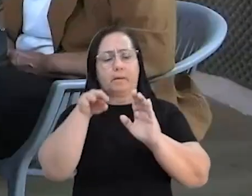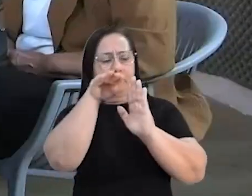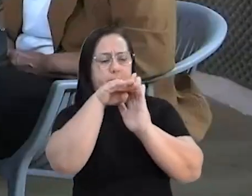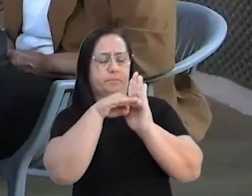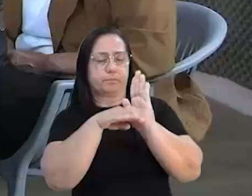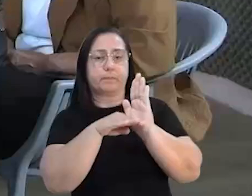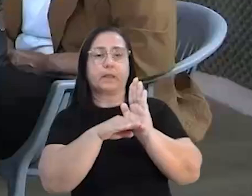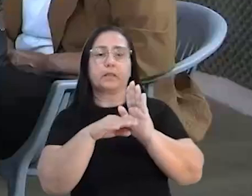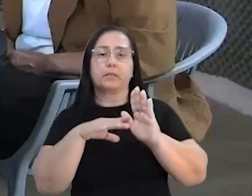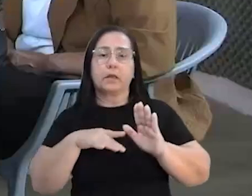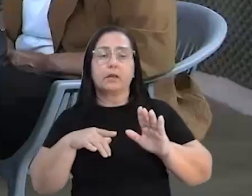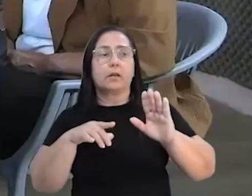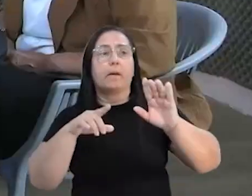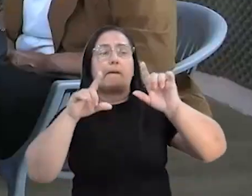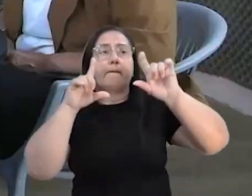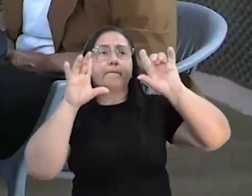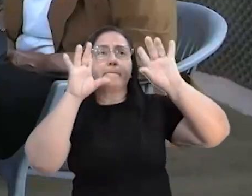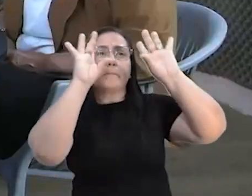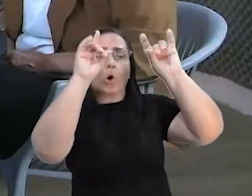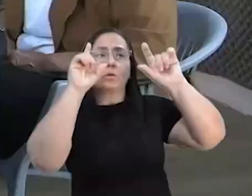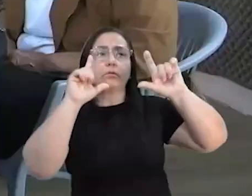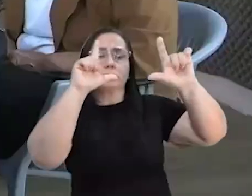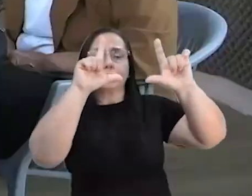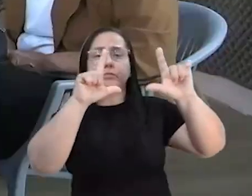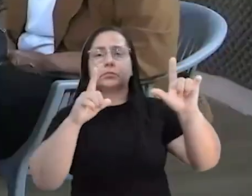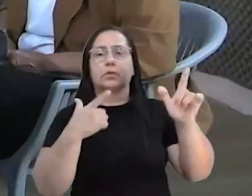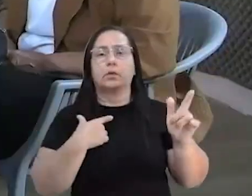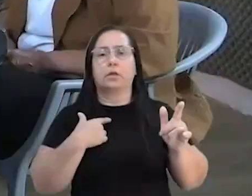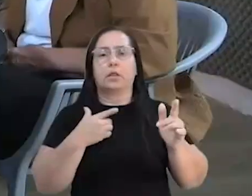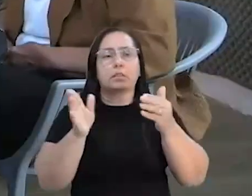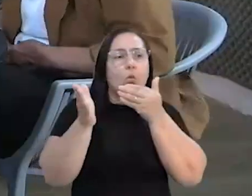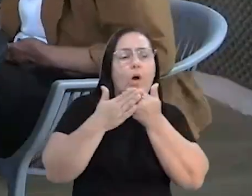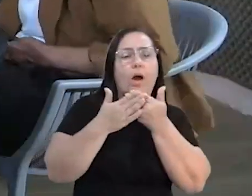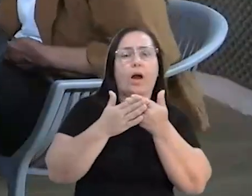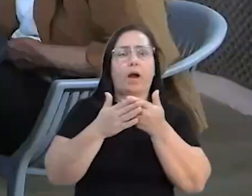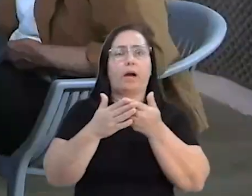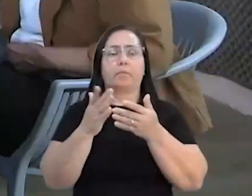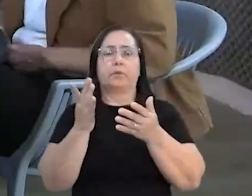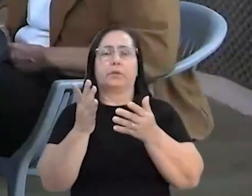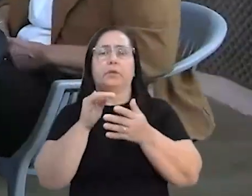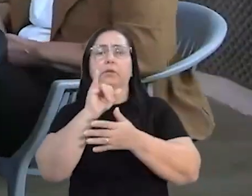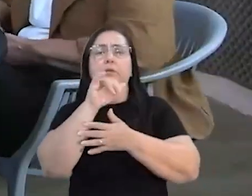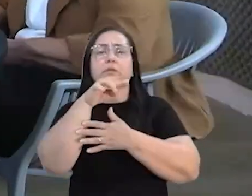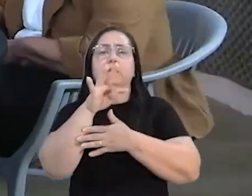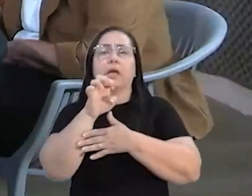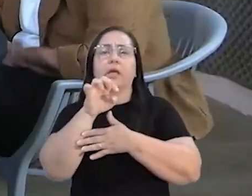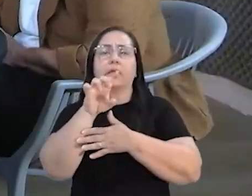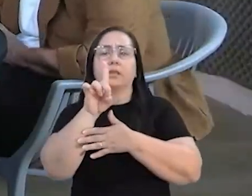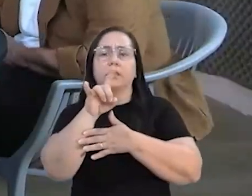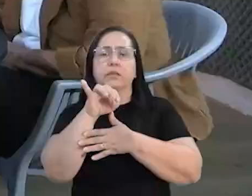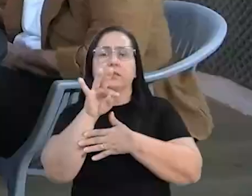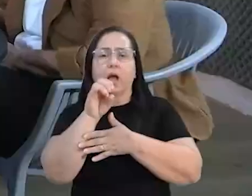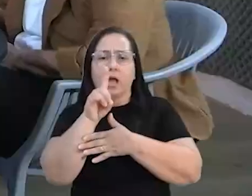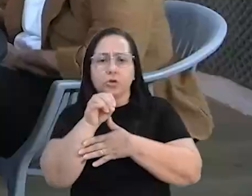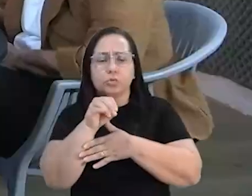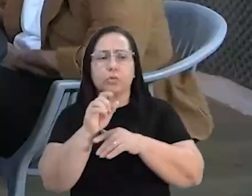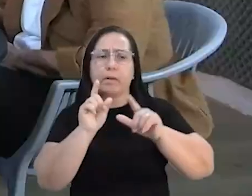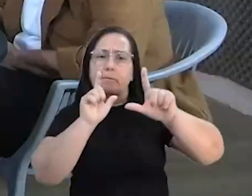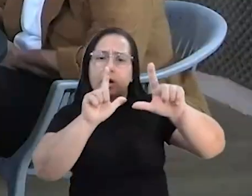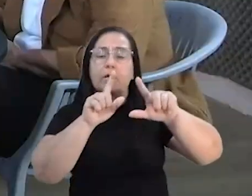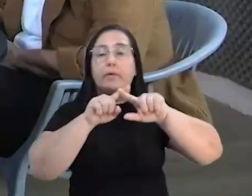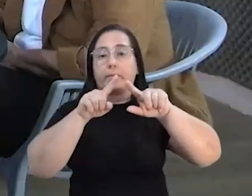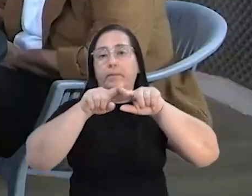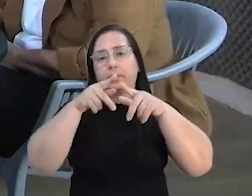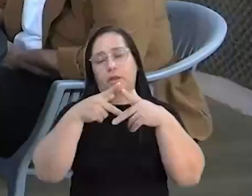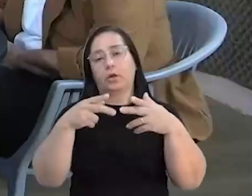na porta aí, não limpar, ou livre, ou fechado, interditado, enfim, a gente está vendo o tempo todo o